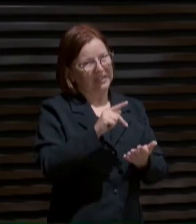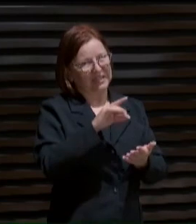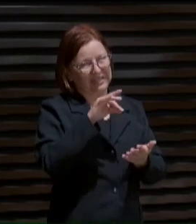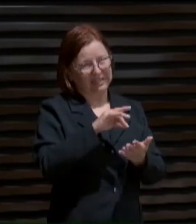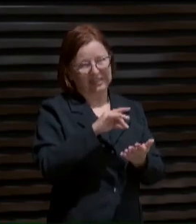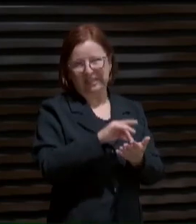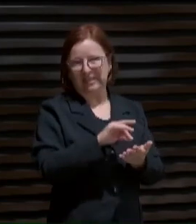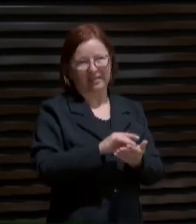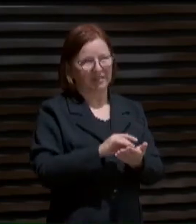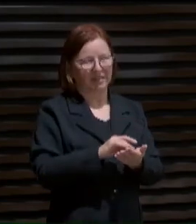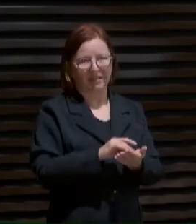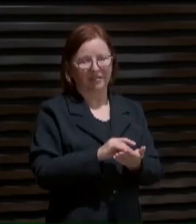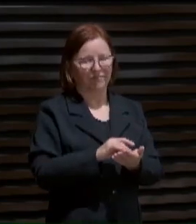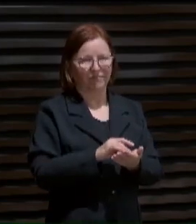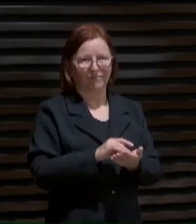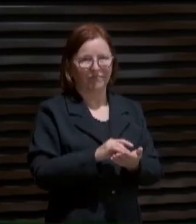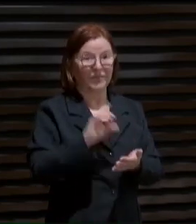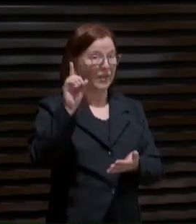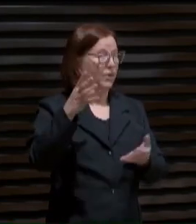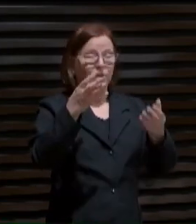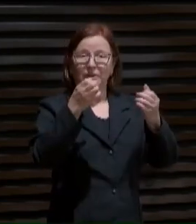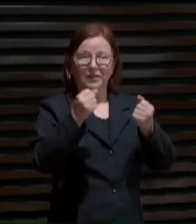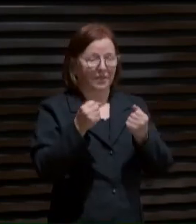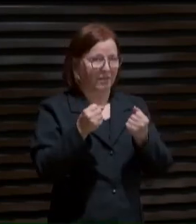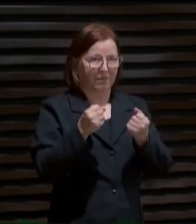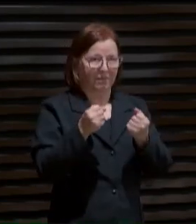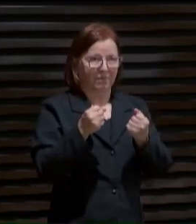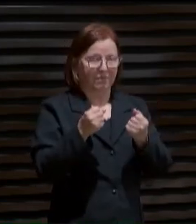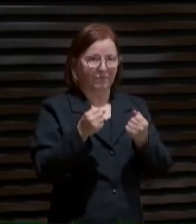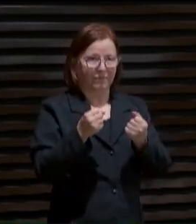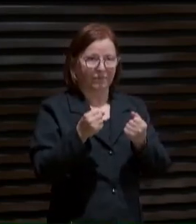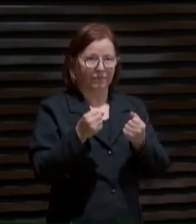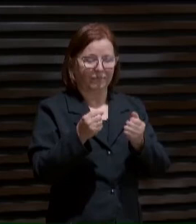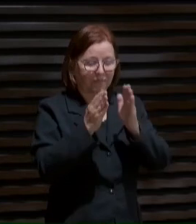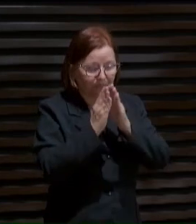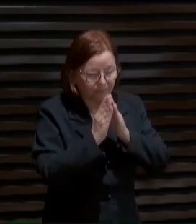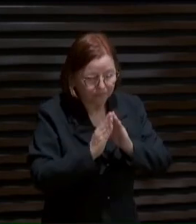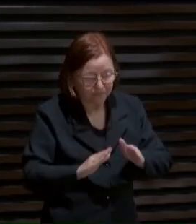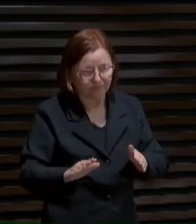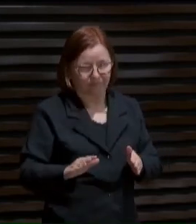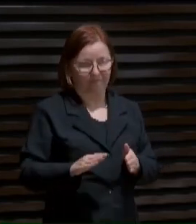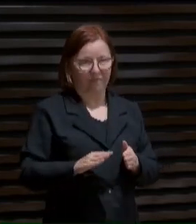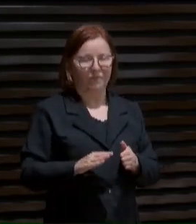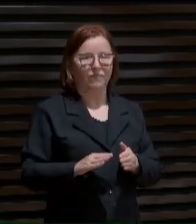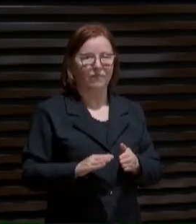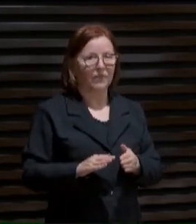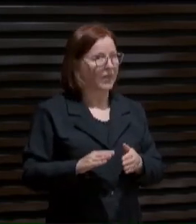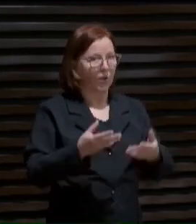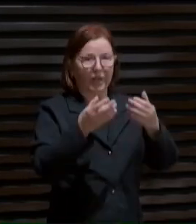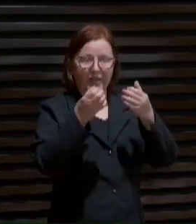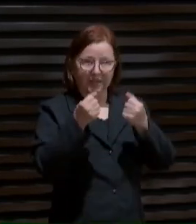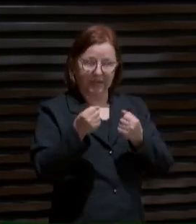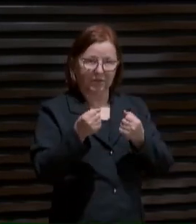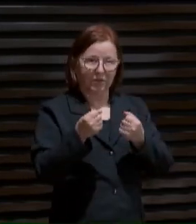mão na arca para assegurar ele foi tão sincero mas Deus não aceitou adoração dele não aceitou aquele ato como